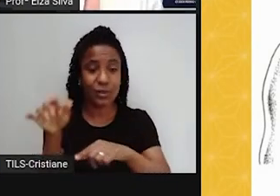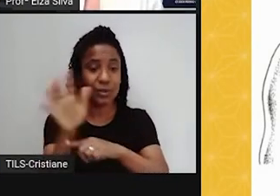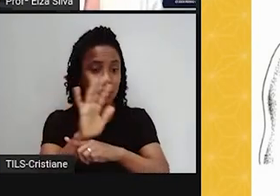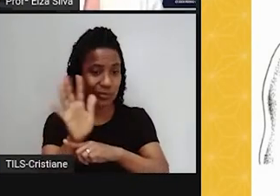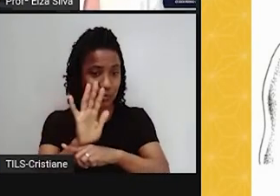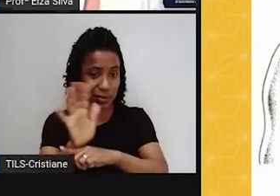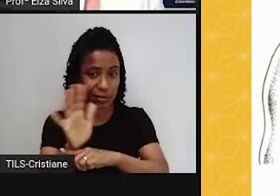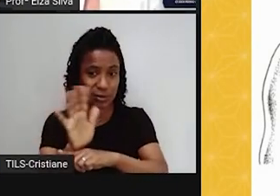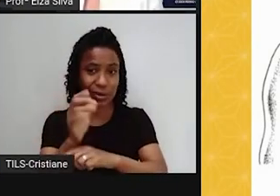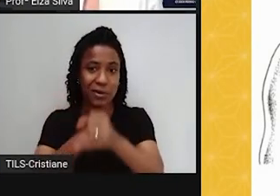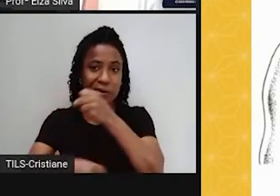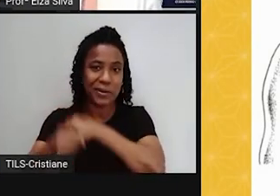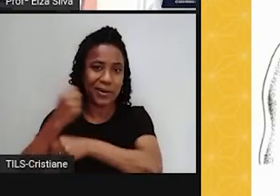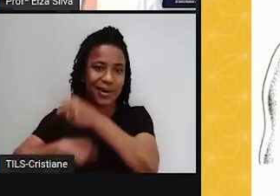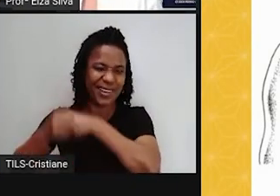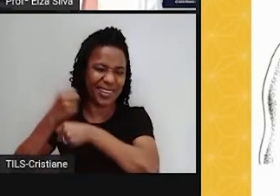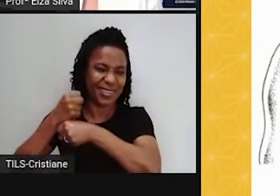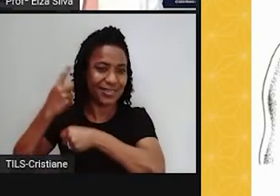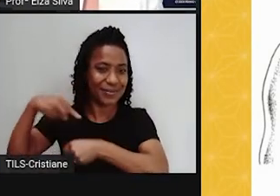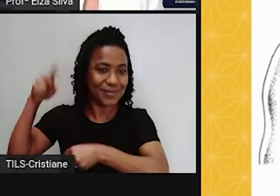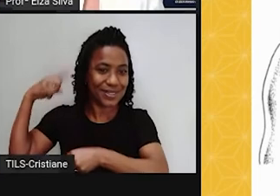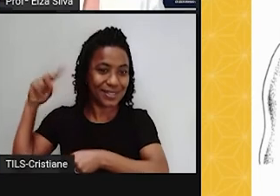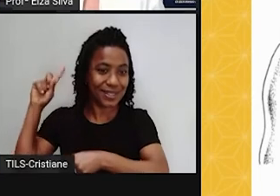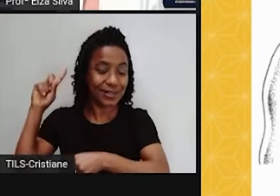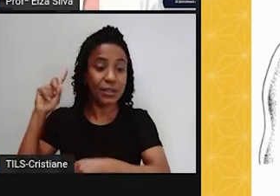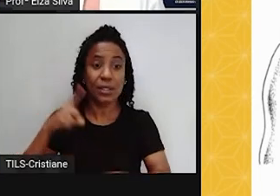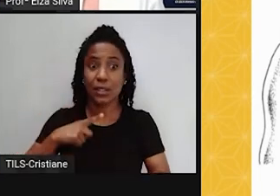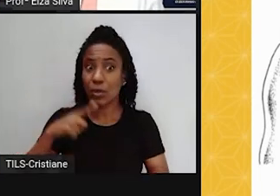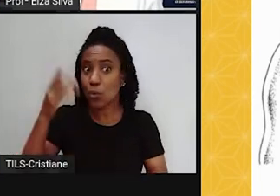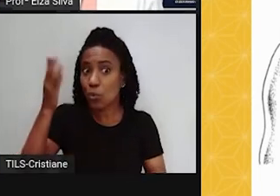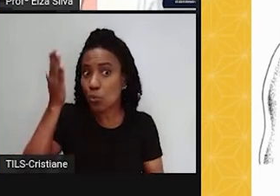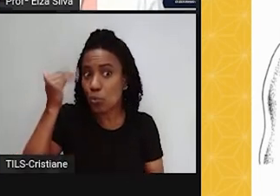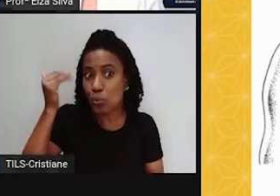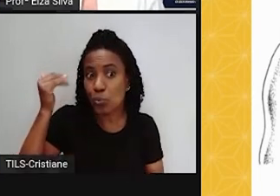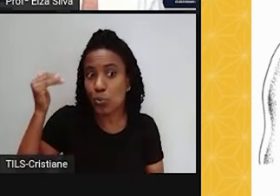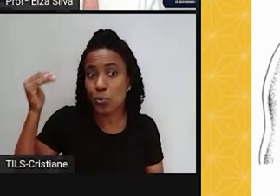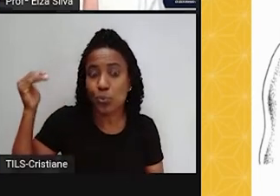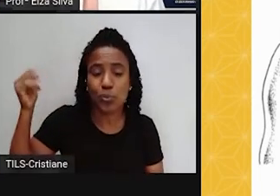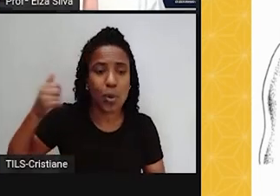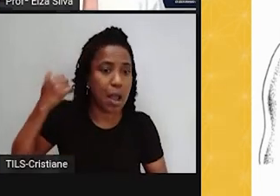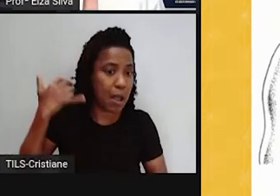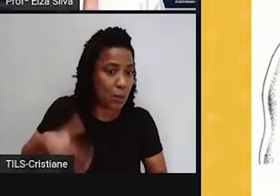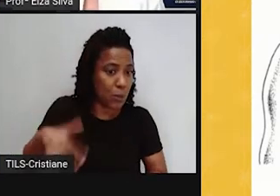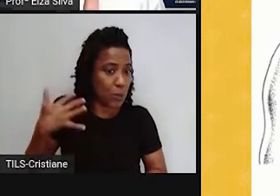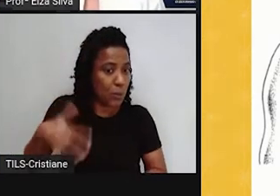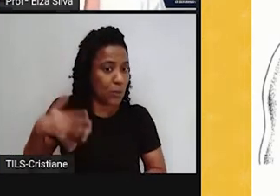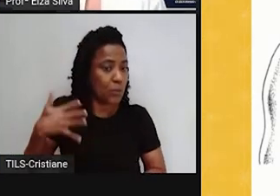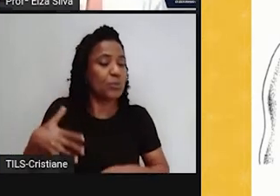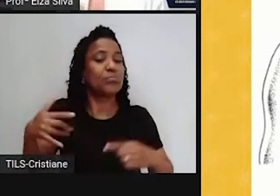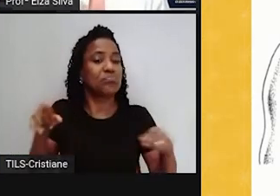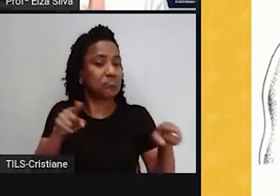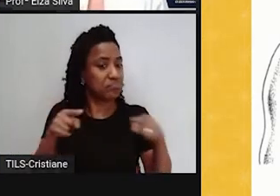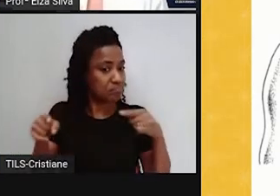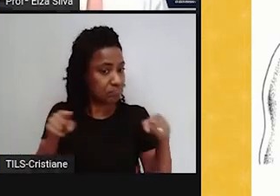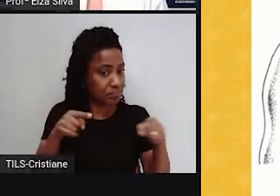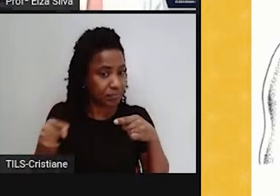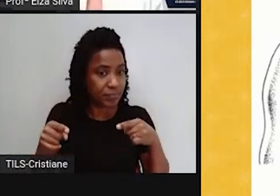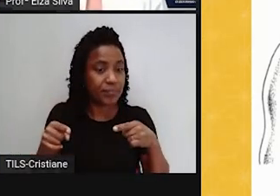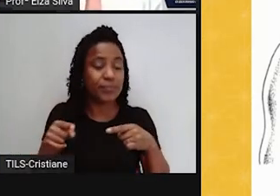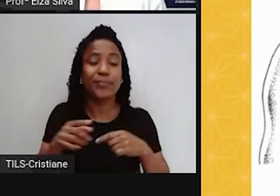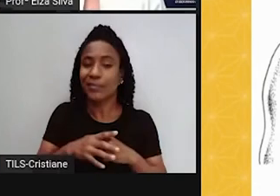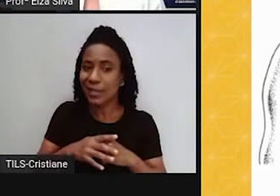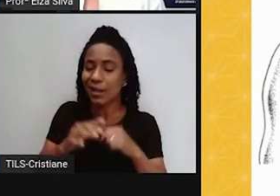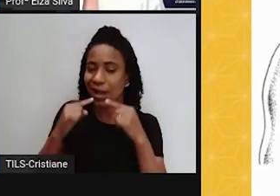foi um dos grandes sucessos desse cantor, a partir do qual ele critica